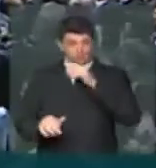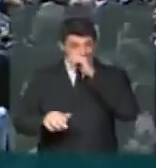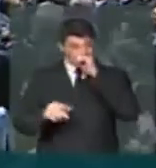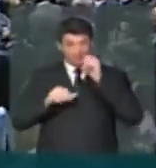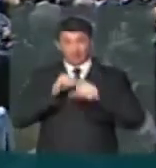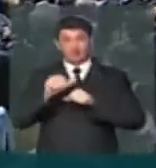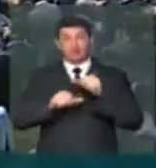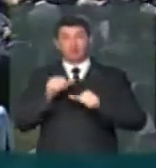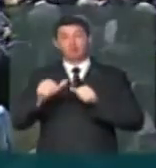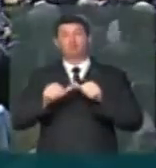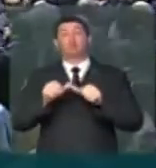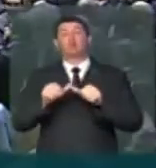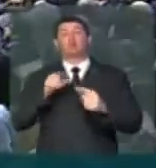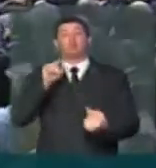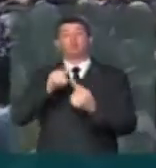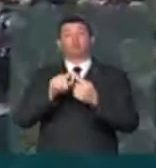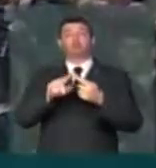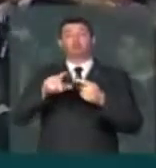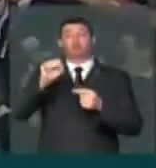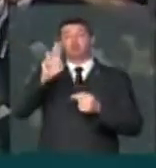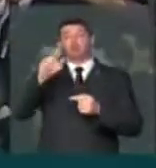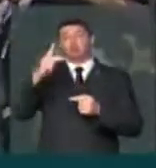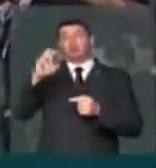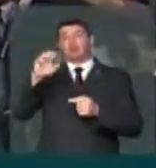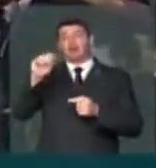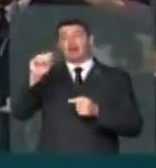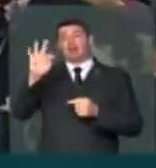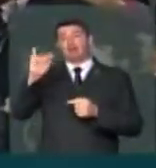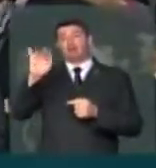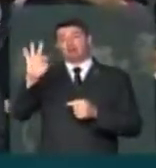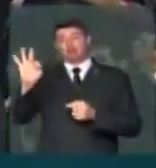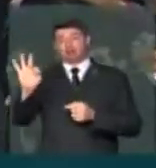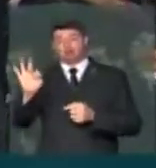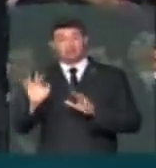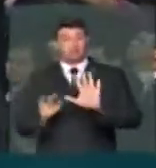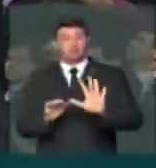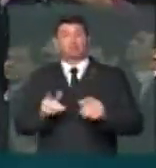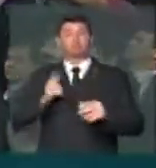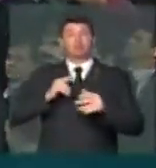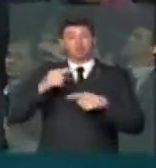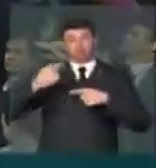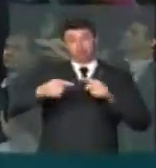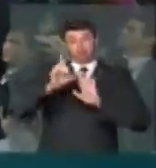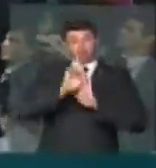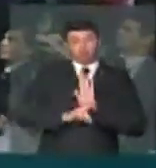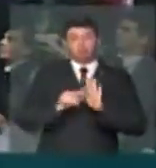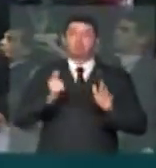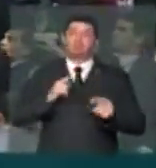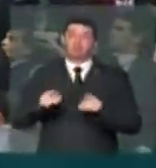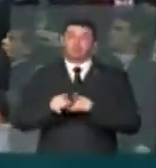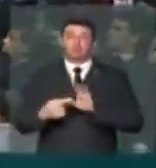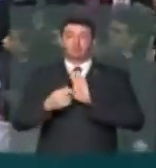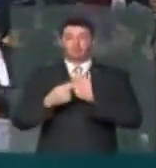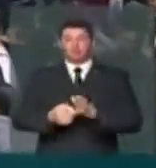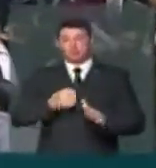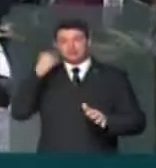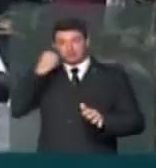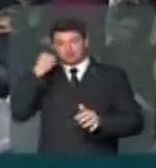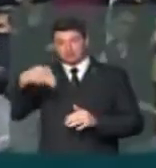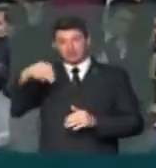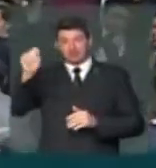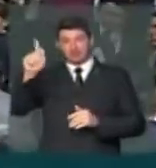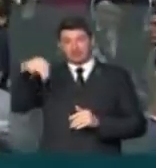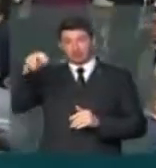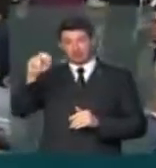altera a meta do superávit. Inclusive, durante os debates sobre esse decreto presidencial, tivemos a manifestação do senador